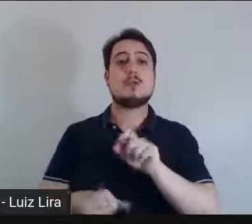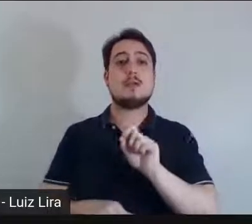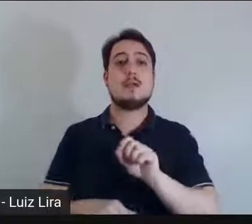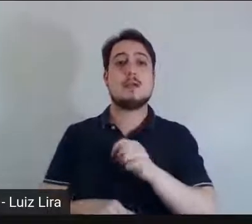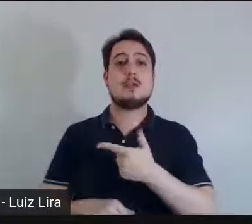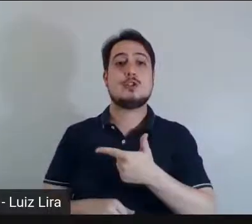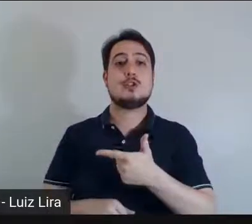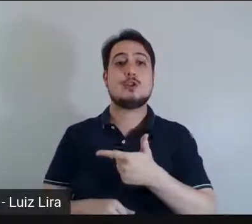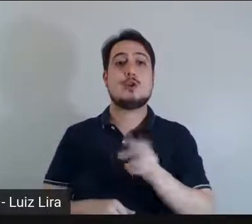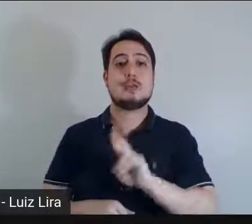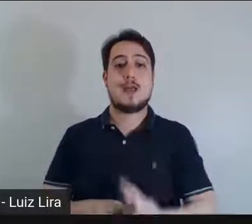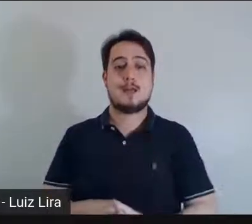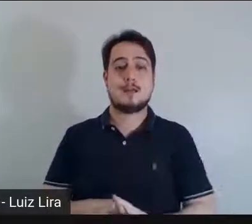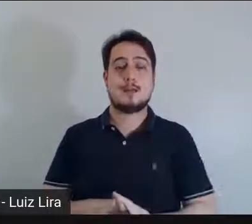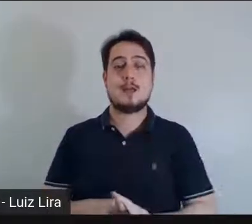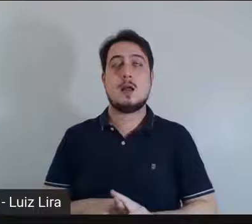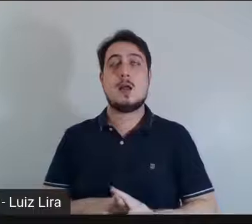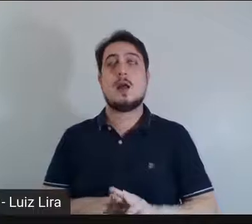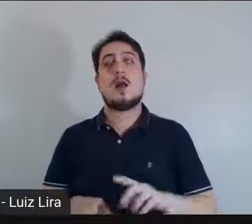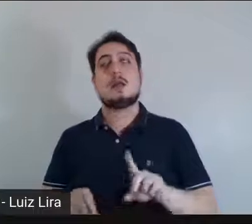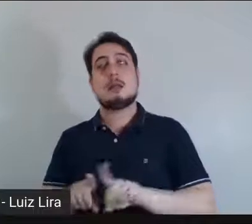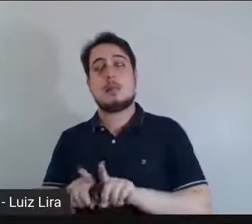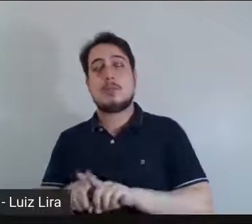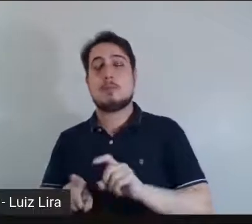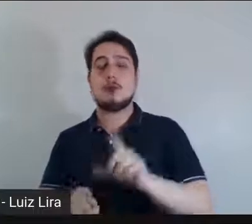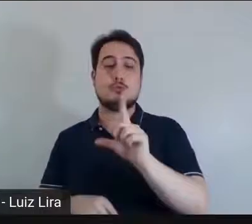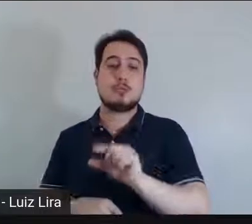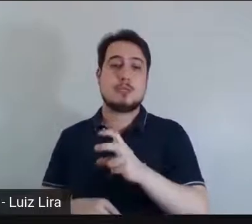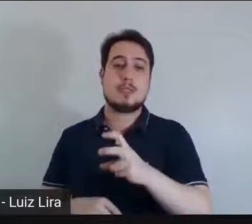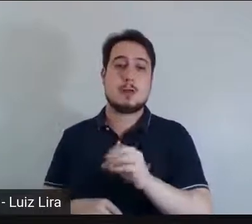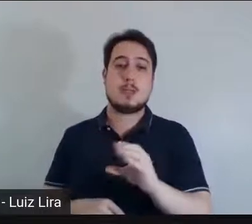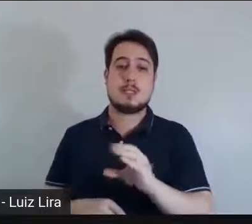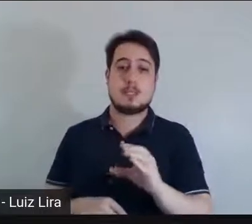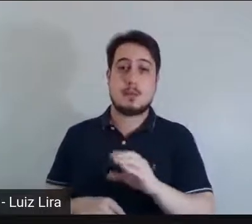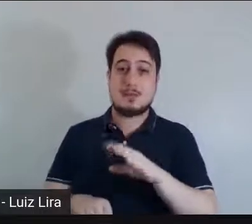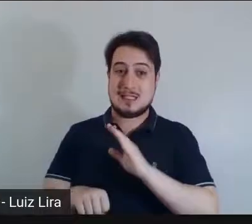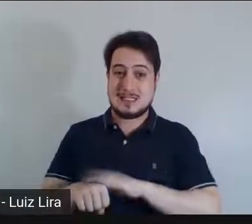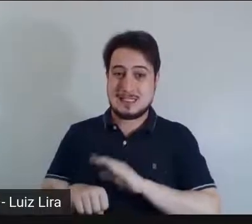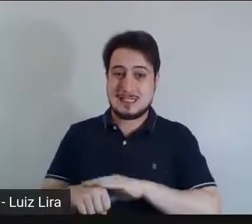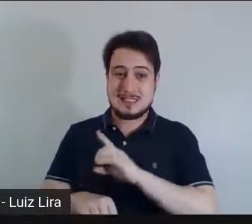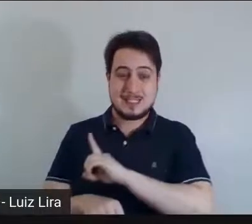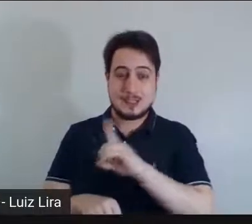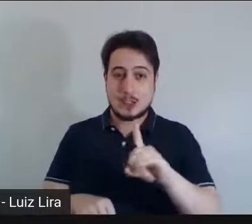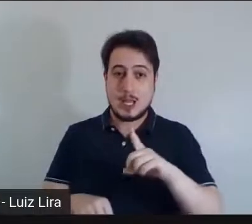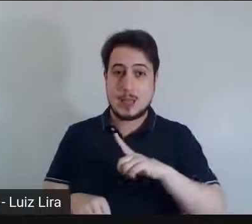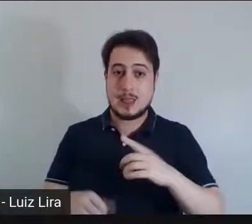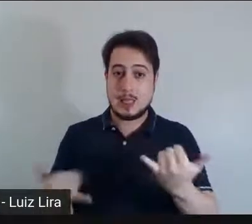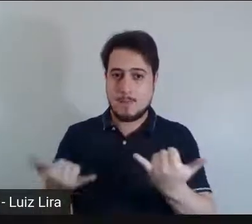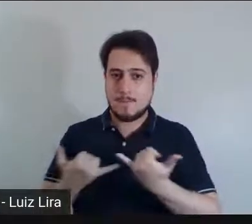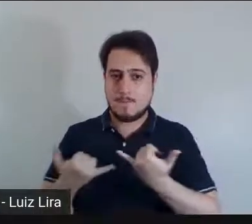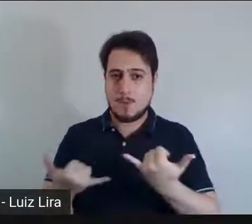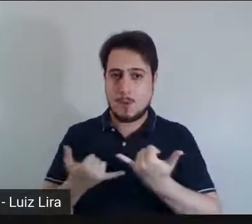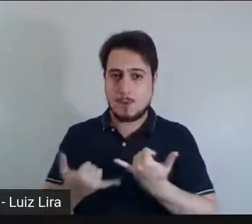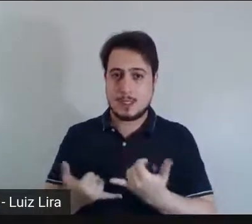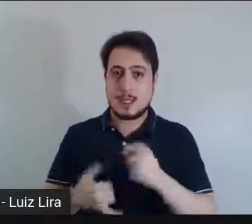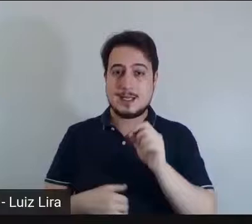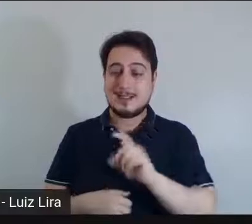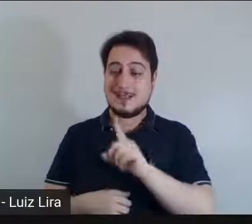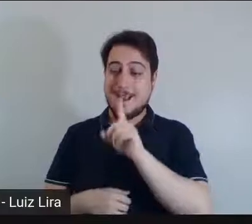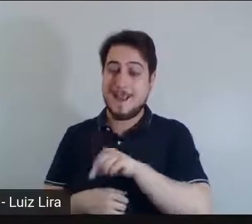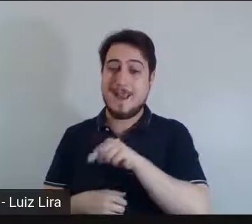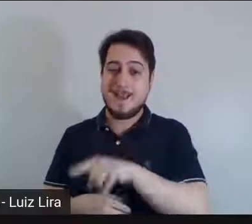ser que no dia seguinte ela passe para 50 centavos. Mas naquele dia, eu tenho informação que ela